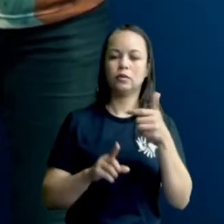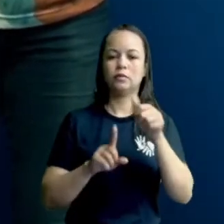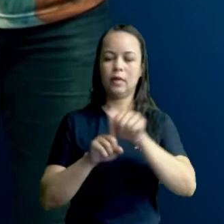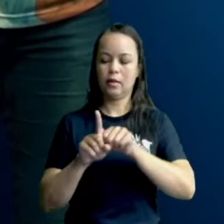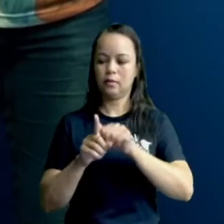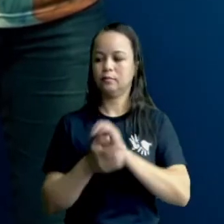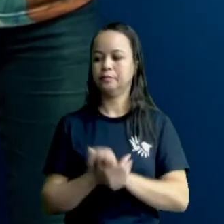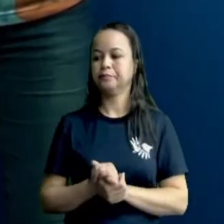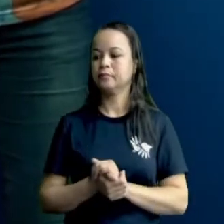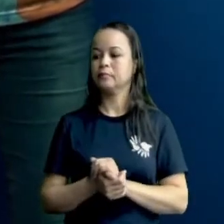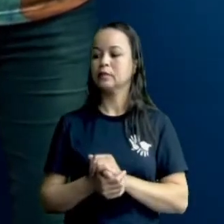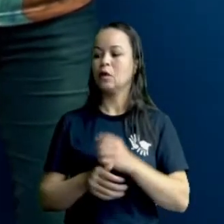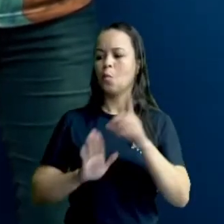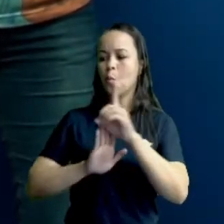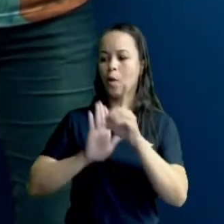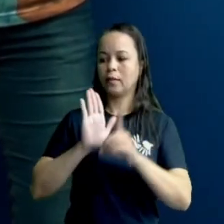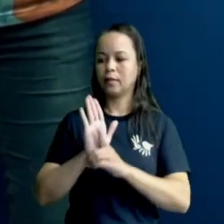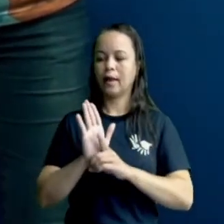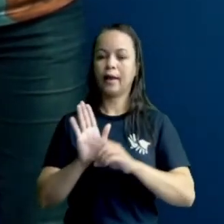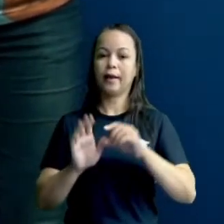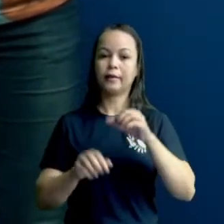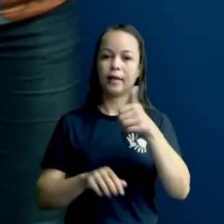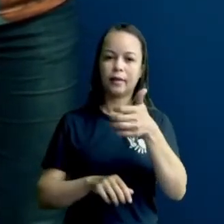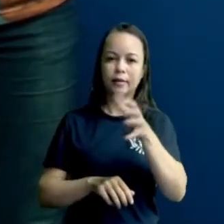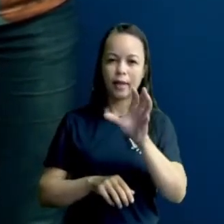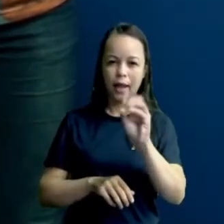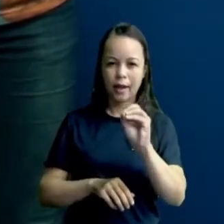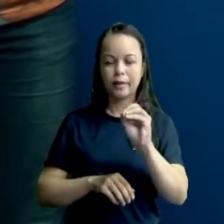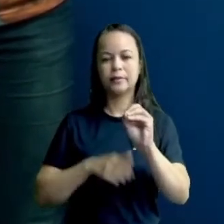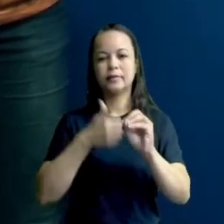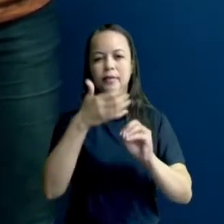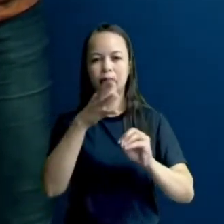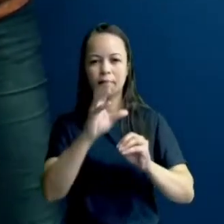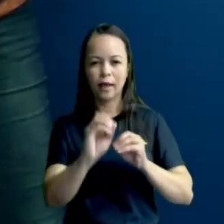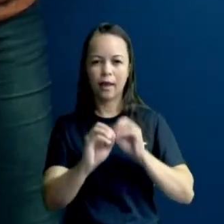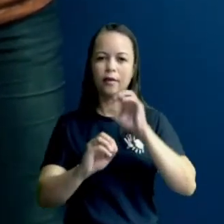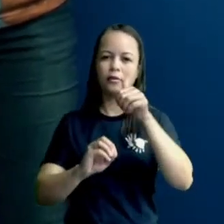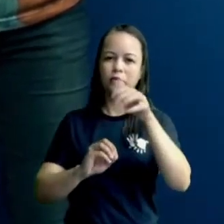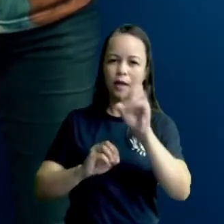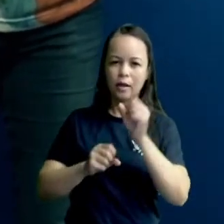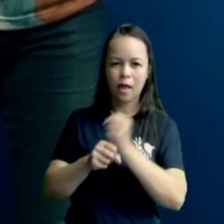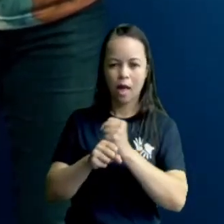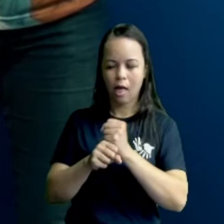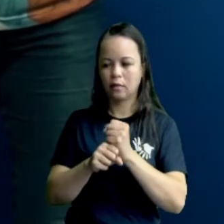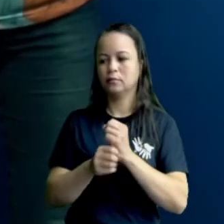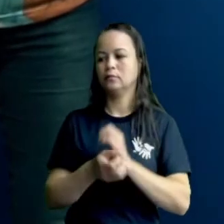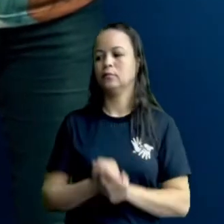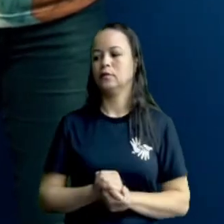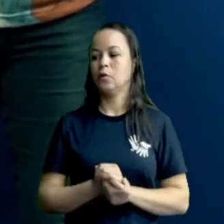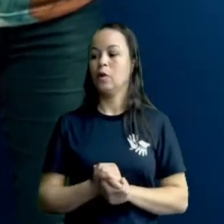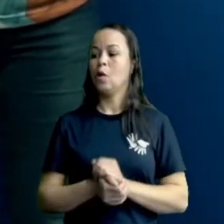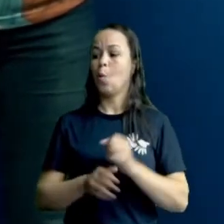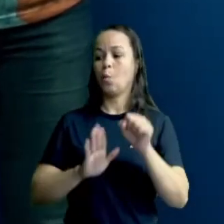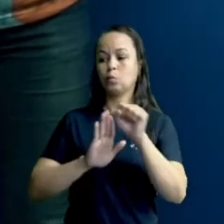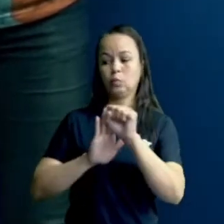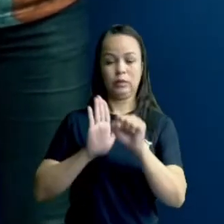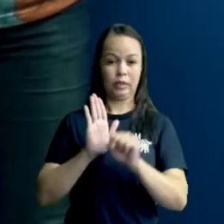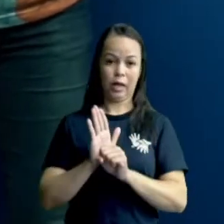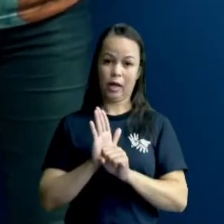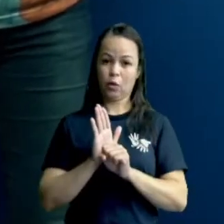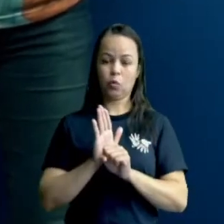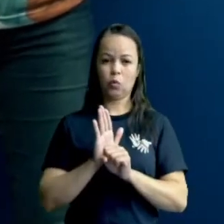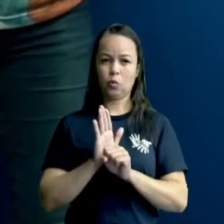em que ocorreu a batalha para a gente saber há quanto tempo ocorreu esse fato, né? E aí, aqui eu preciso saber do